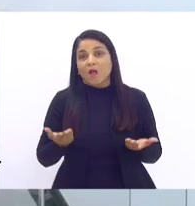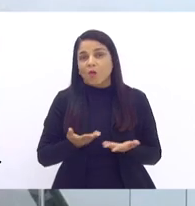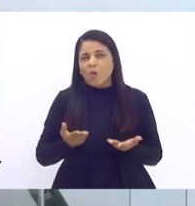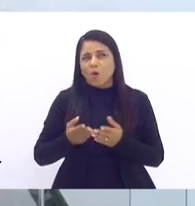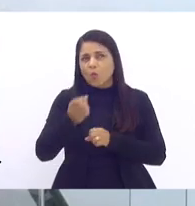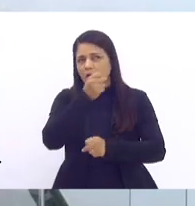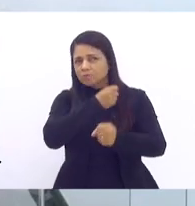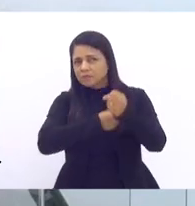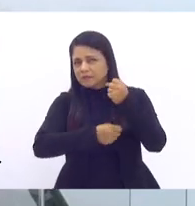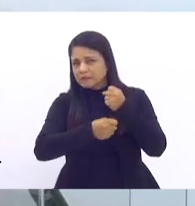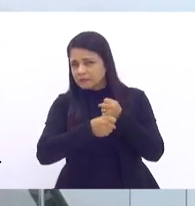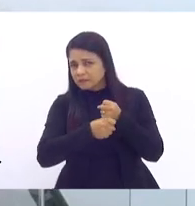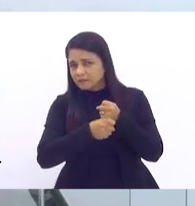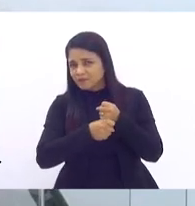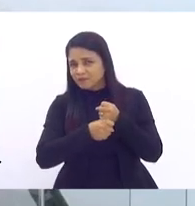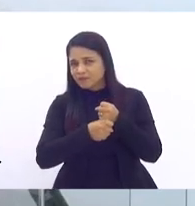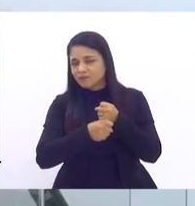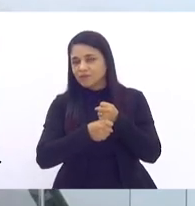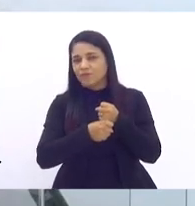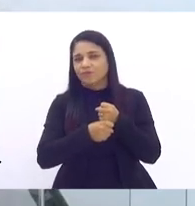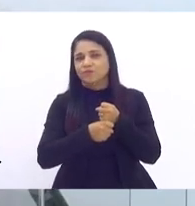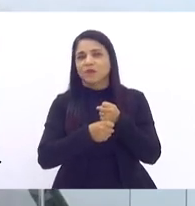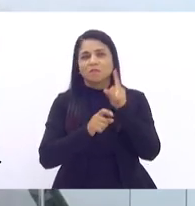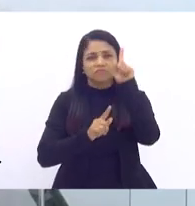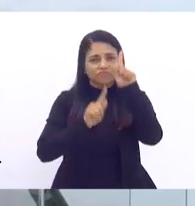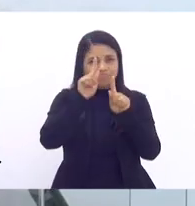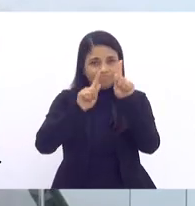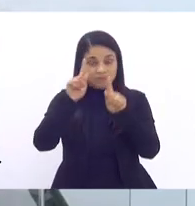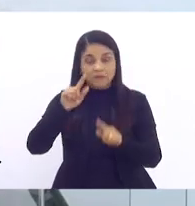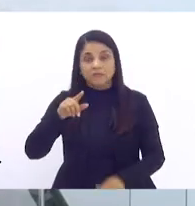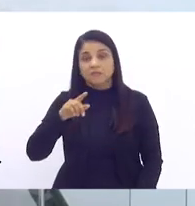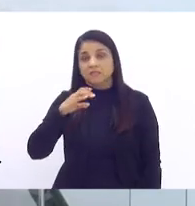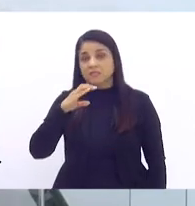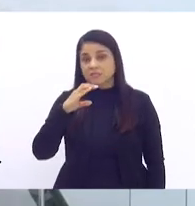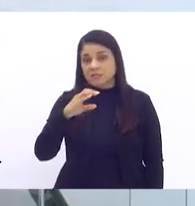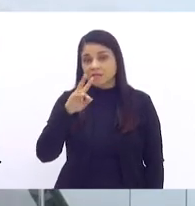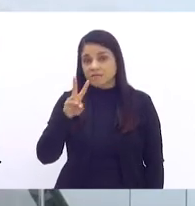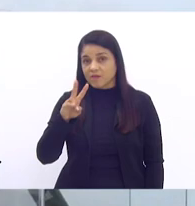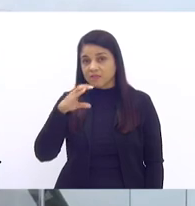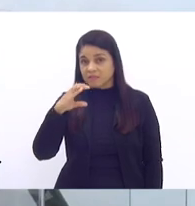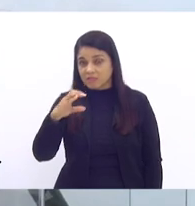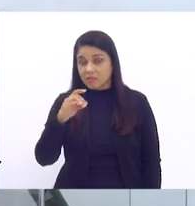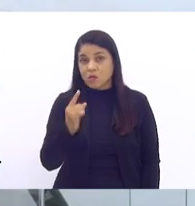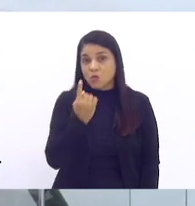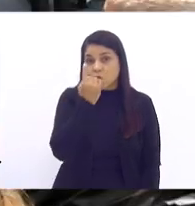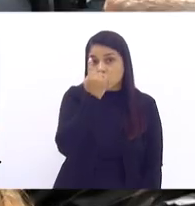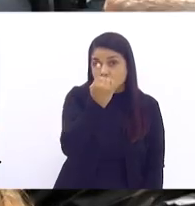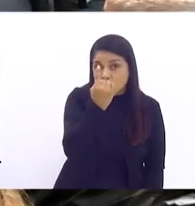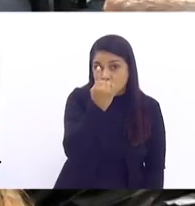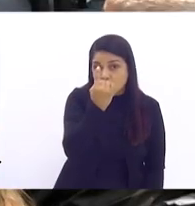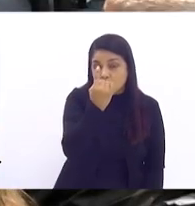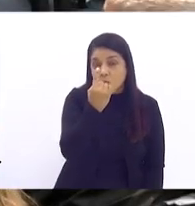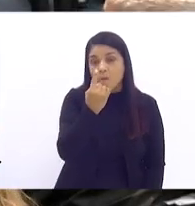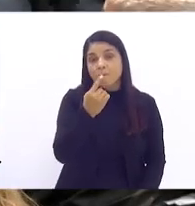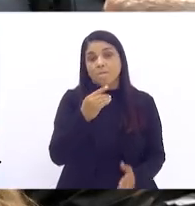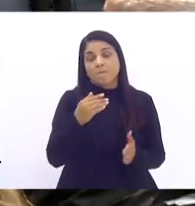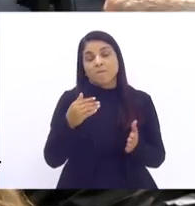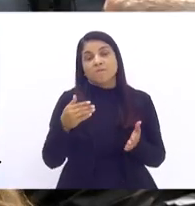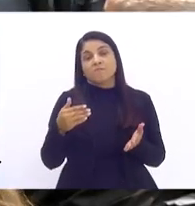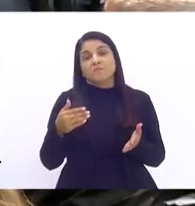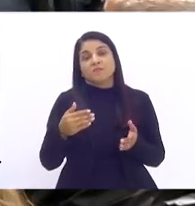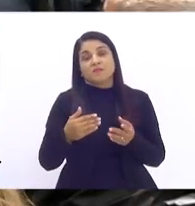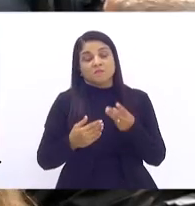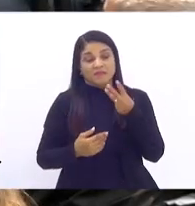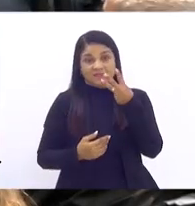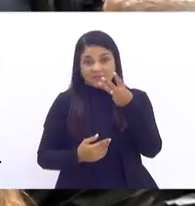no ano passado nós tivemos a última estatística do CDC nós chegamos a um para 36 Nascimentos ou